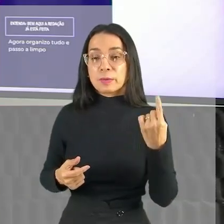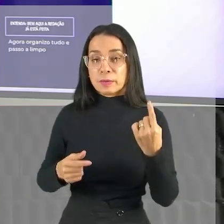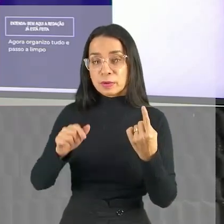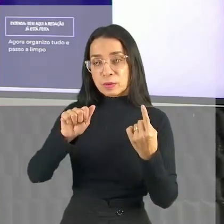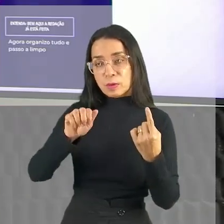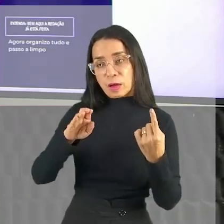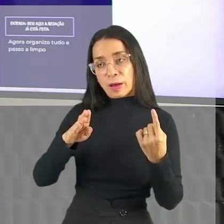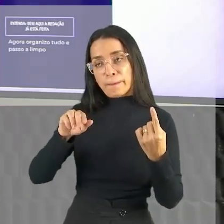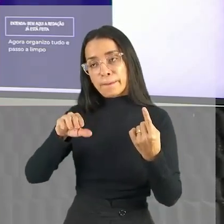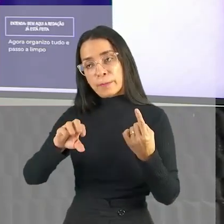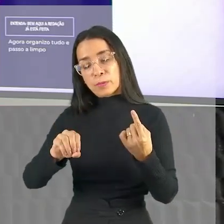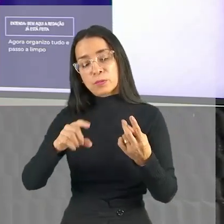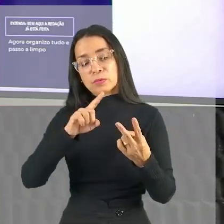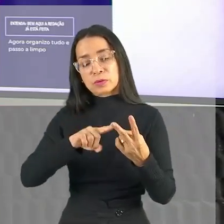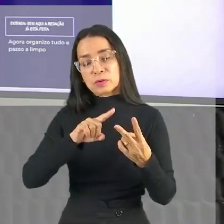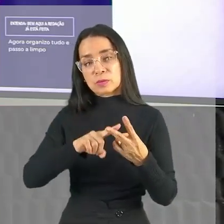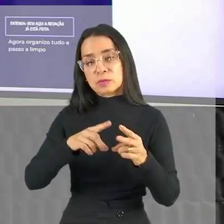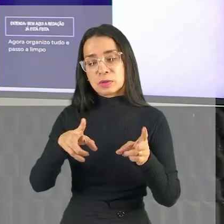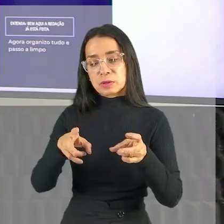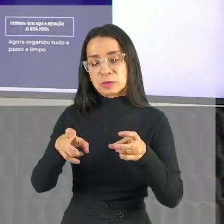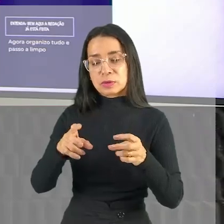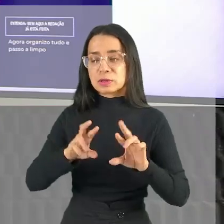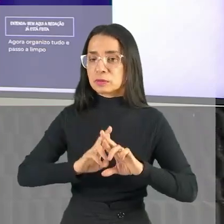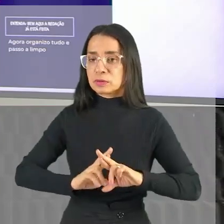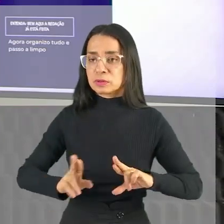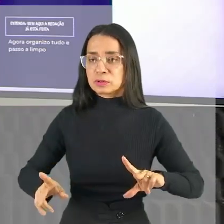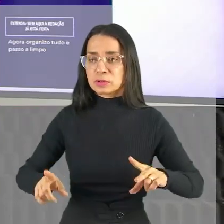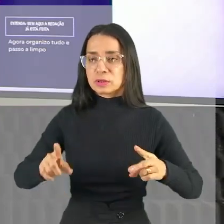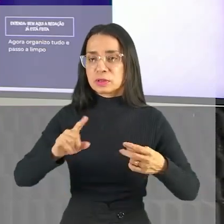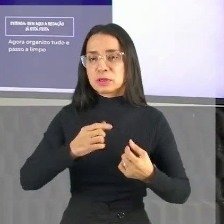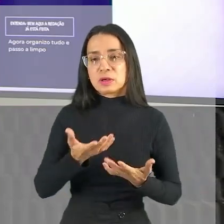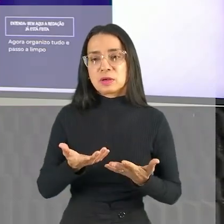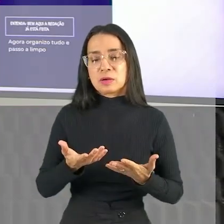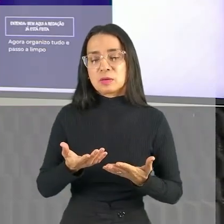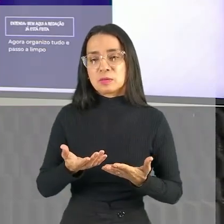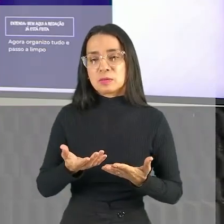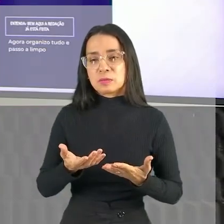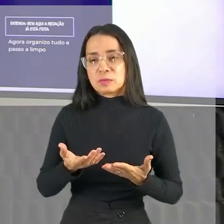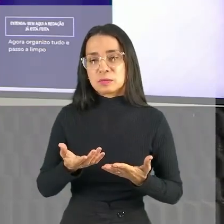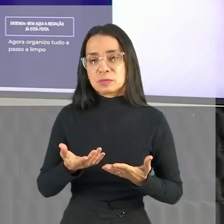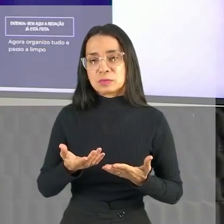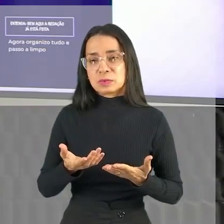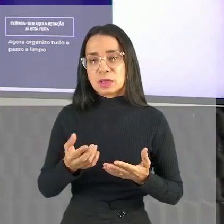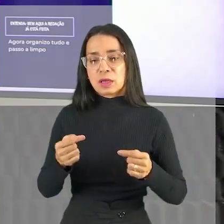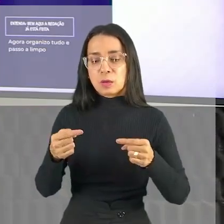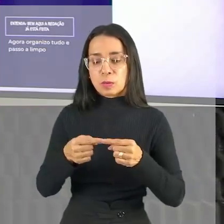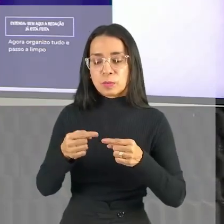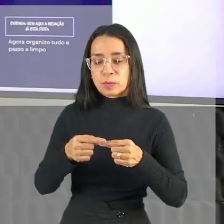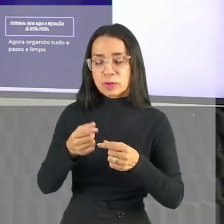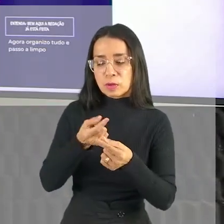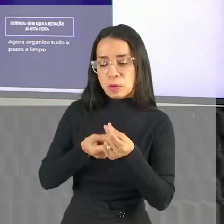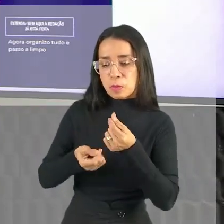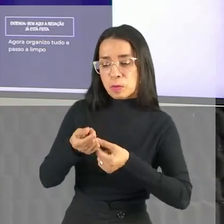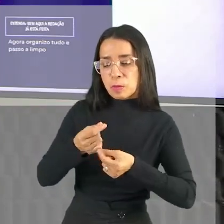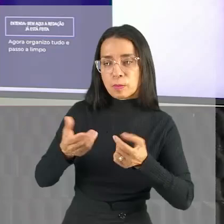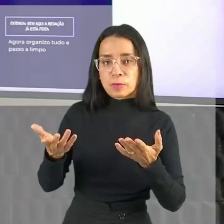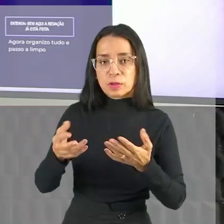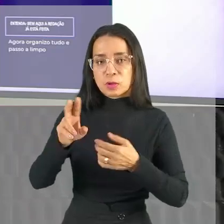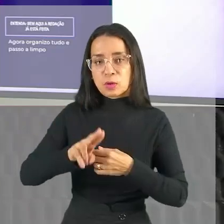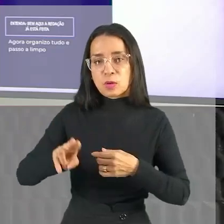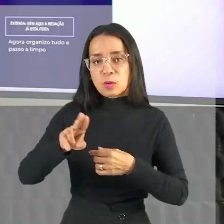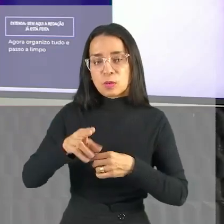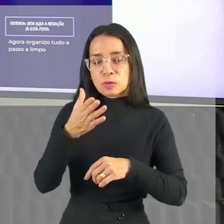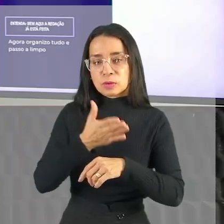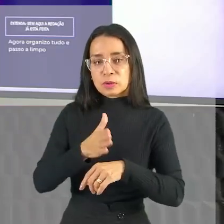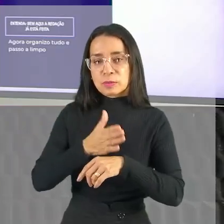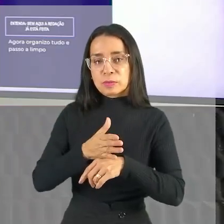sexual. Existe uma diferença. Essa exploração sexual tem a ver com fins comerciais, né? Quando eu utilizo dessa atividade para garantir o